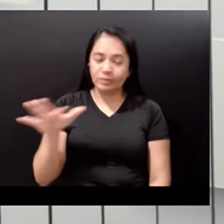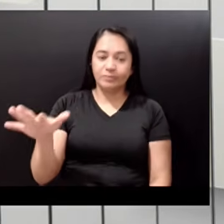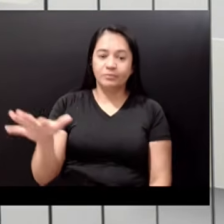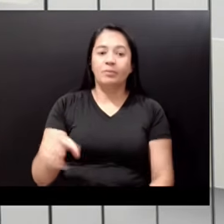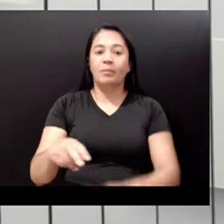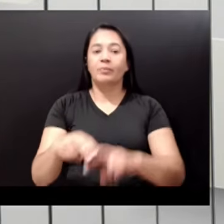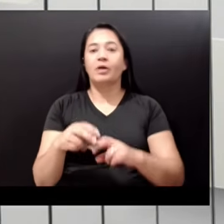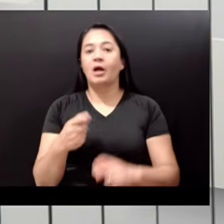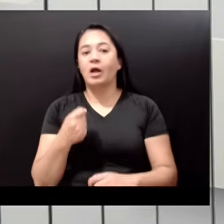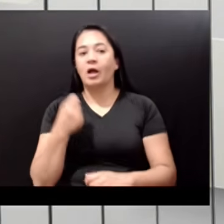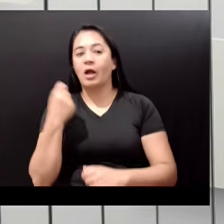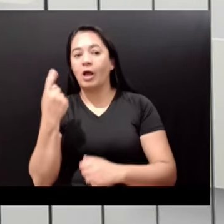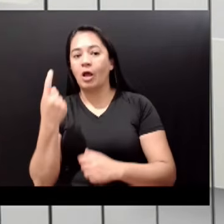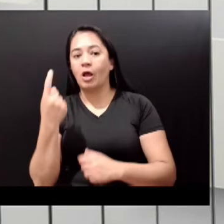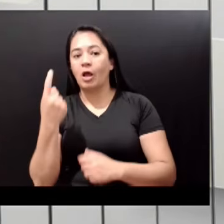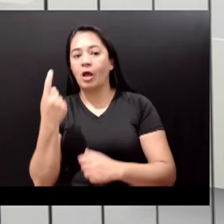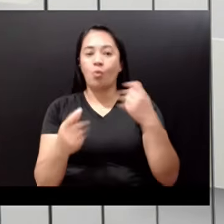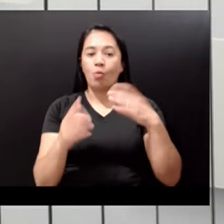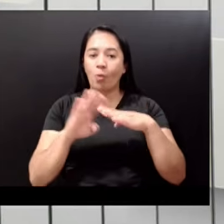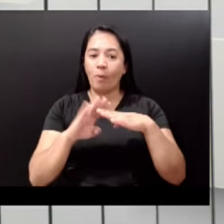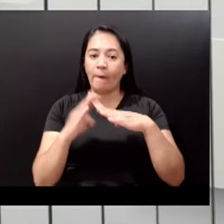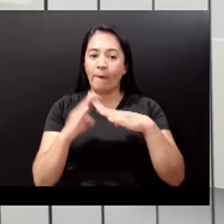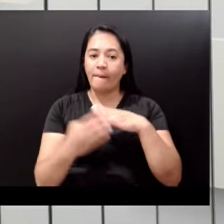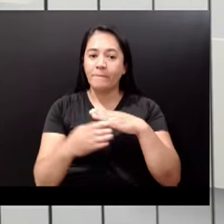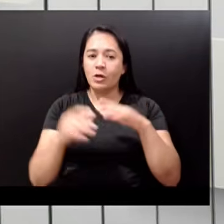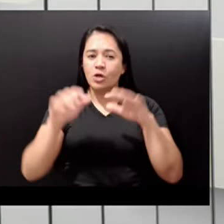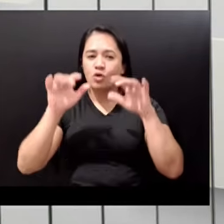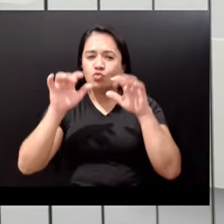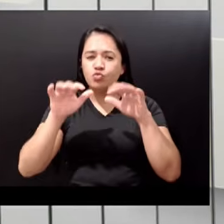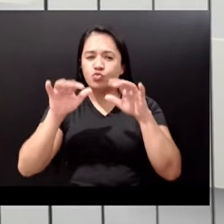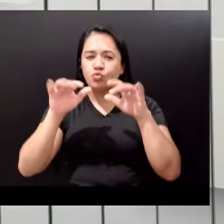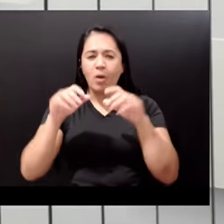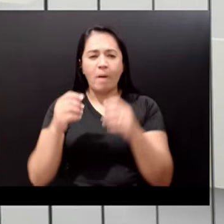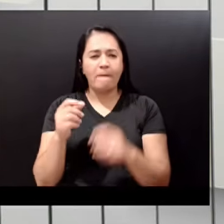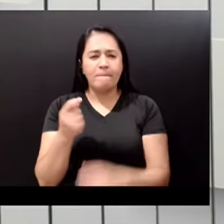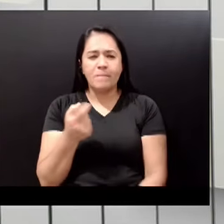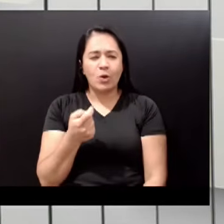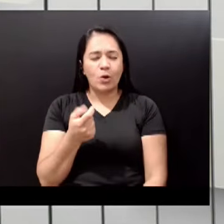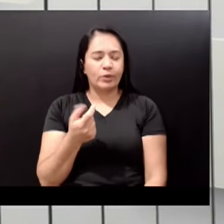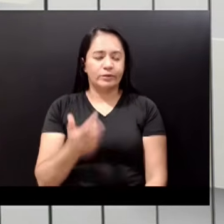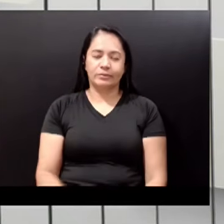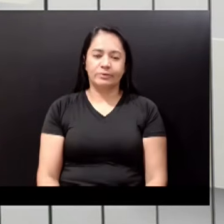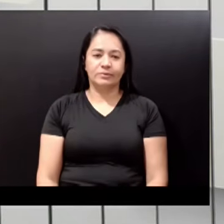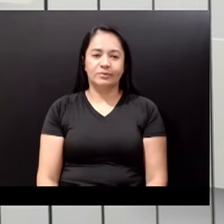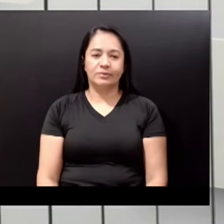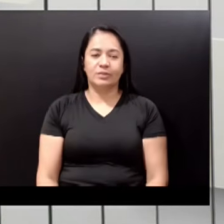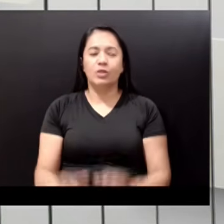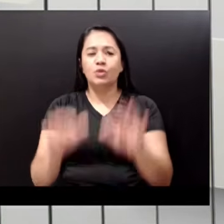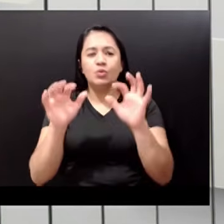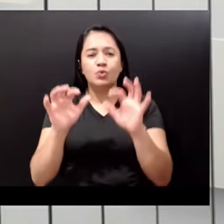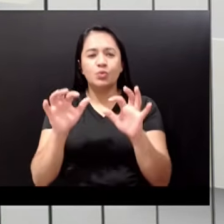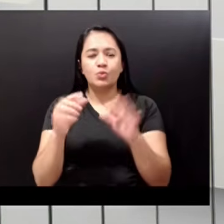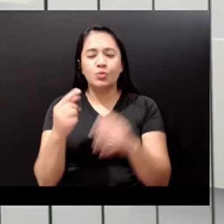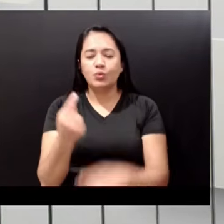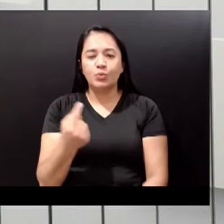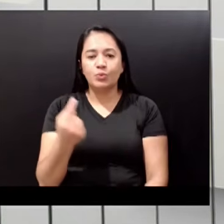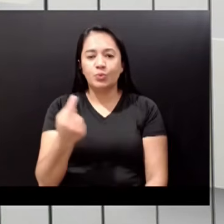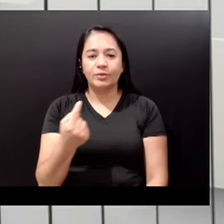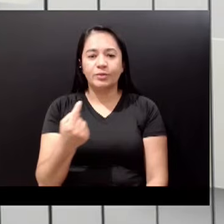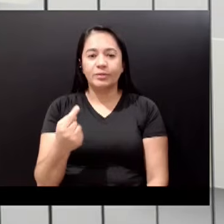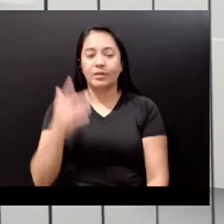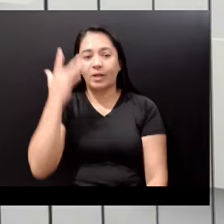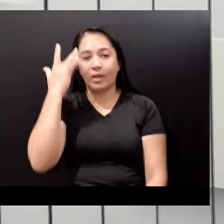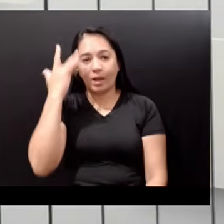bairros registraram uma garoa, mas nada significativo, foi uma chuvinha isolada. Para amanhã, sexta-feira,